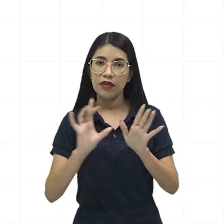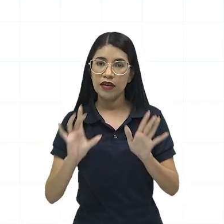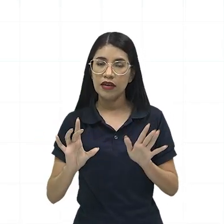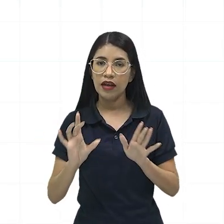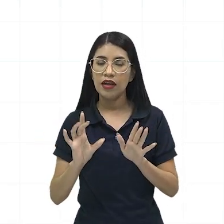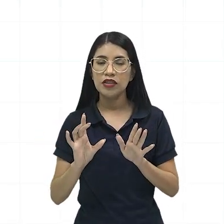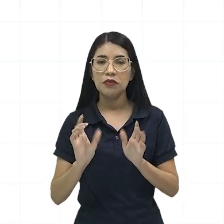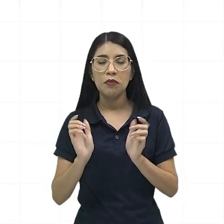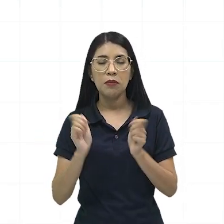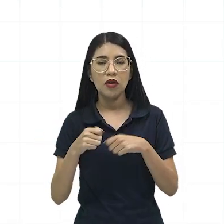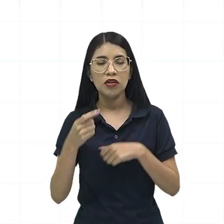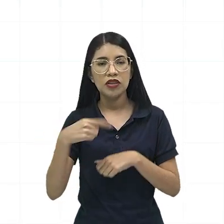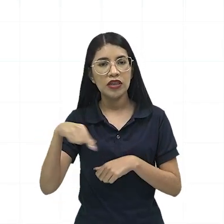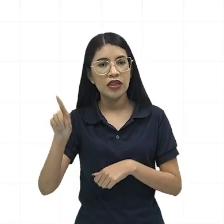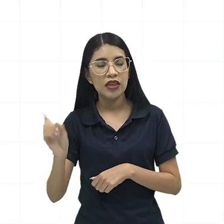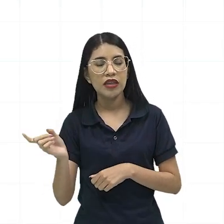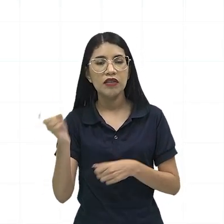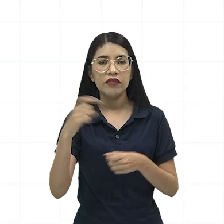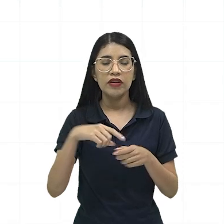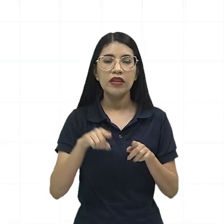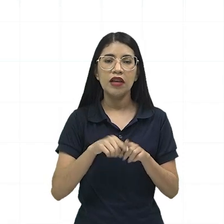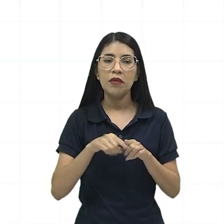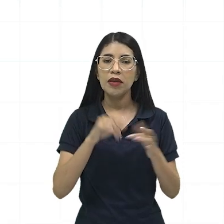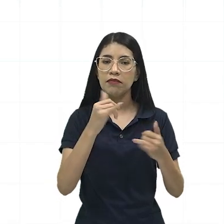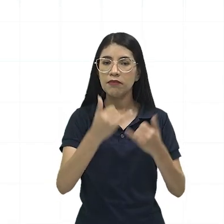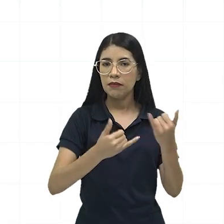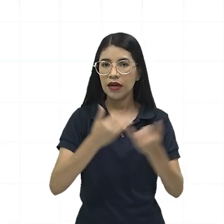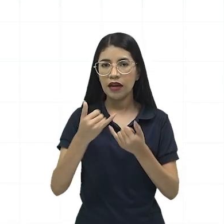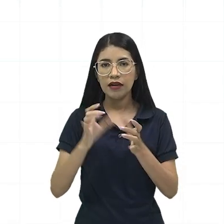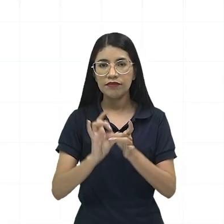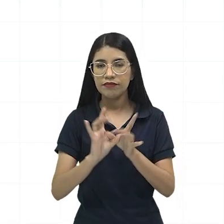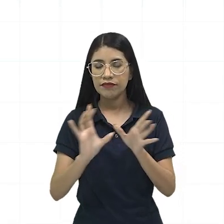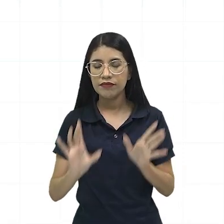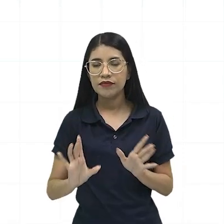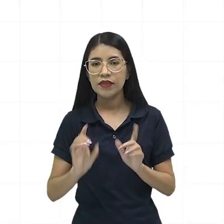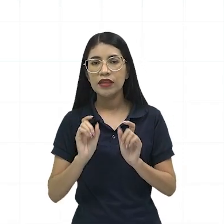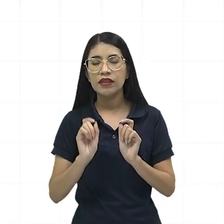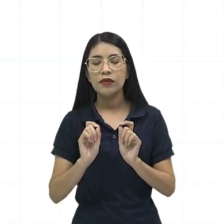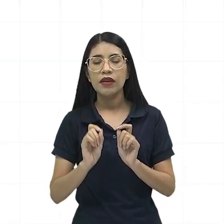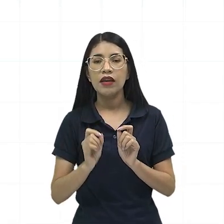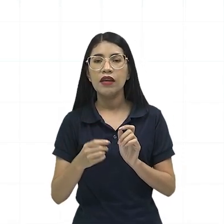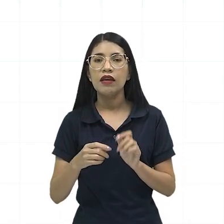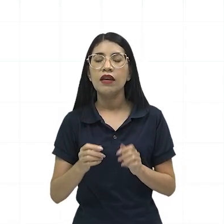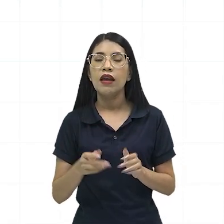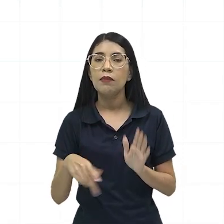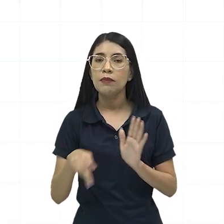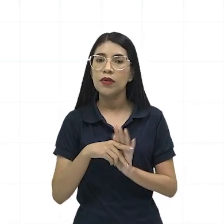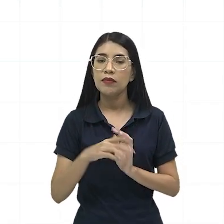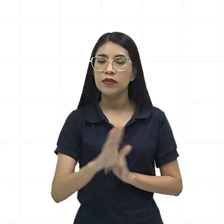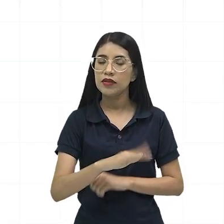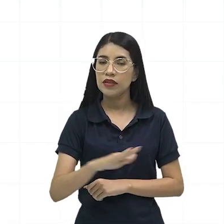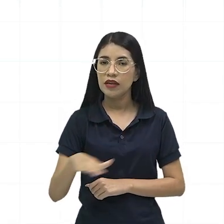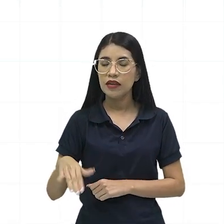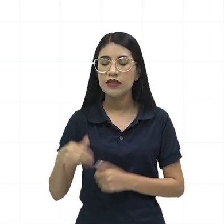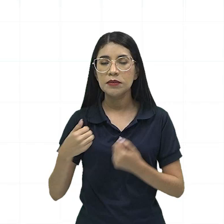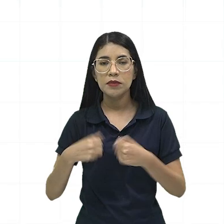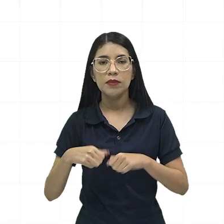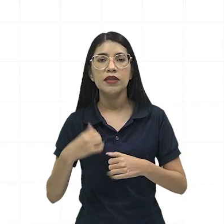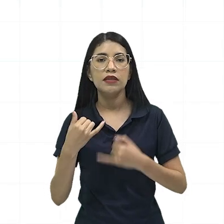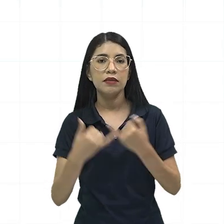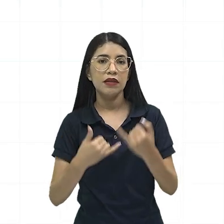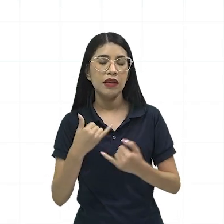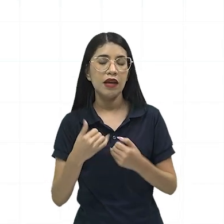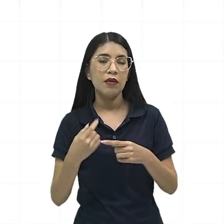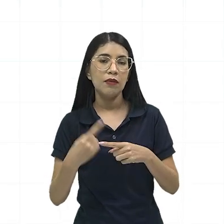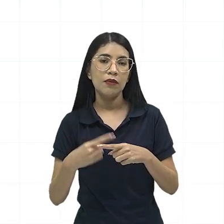de ir e vir e de brincar. Então isso é uma questão intrínseca de uma criança. Ela precisa brincar, porque